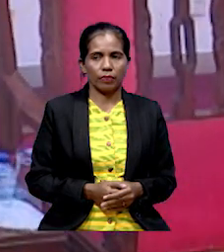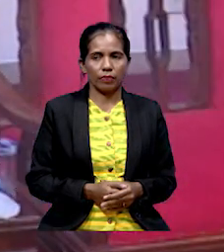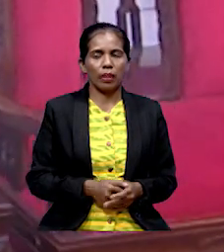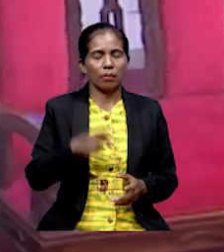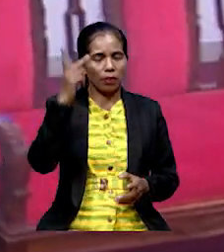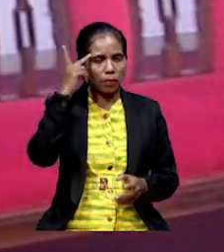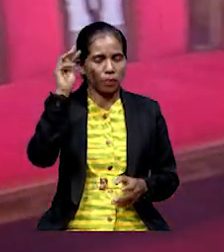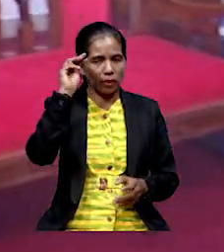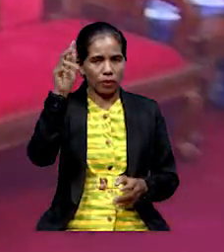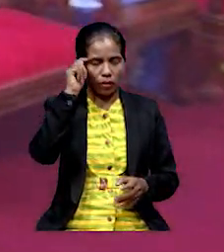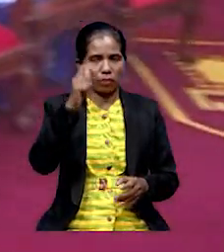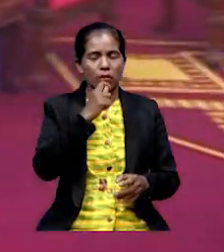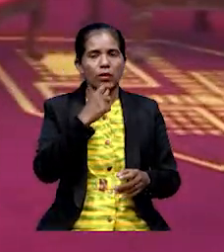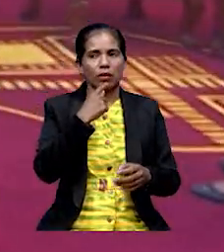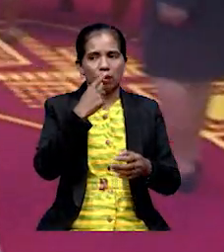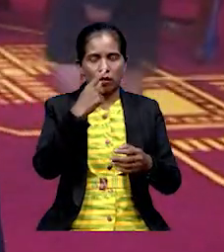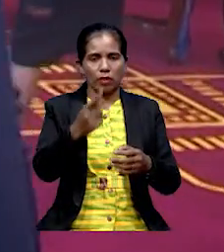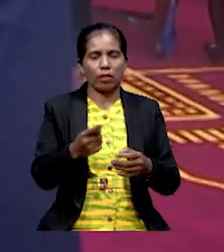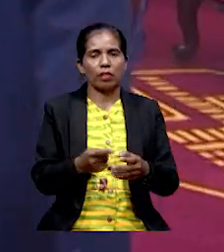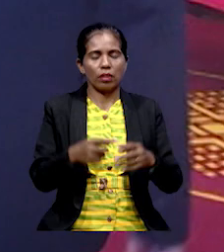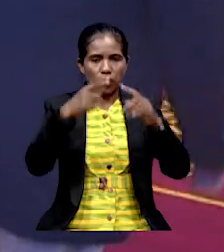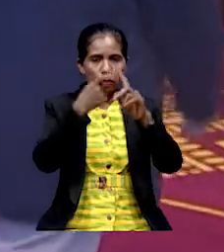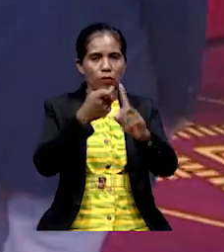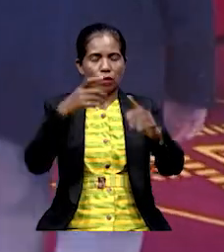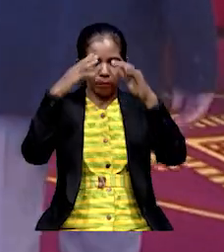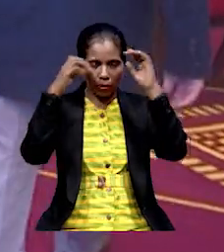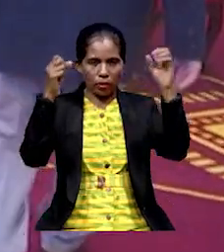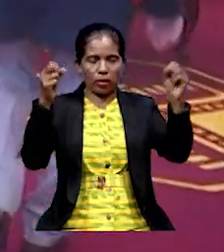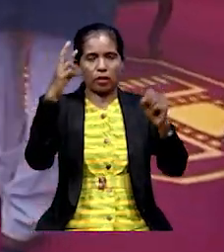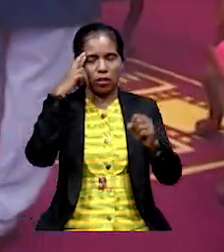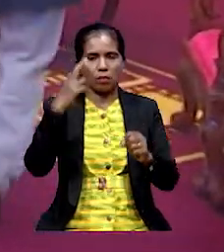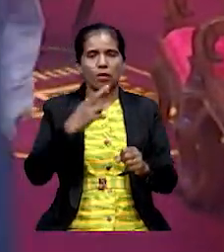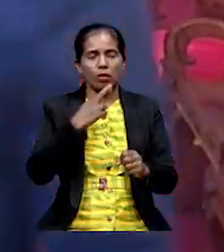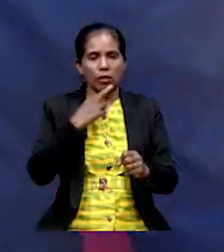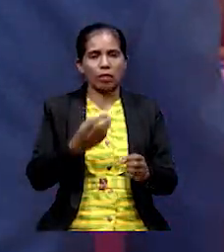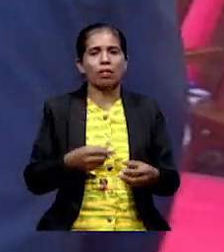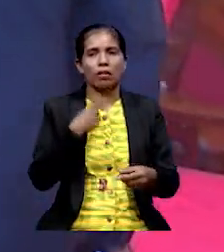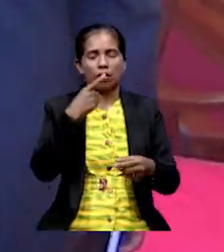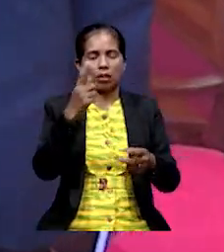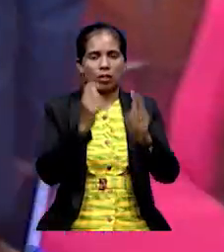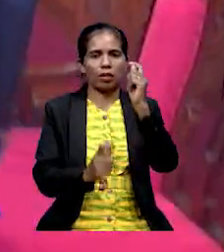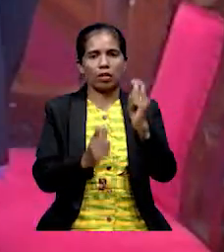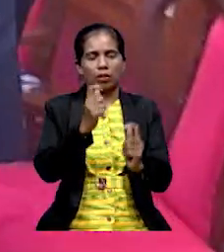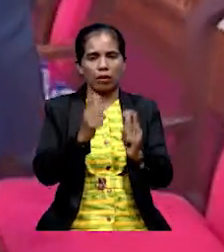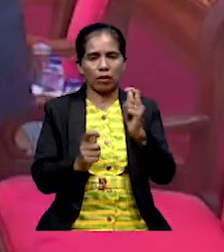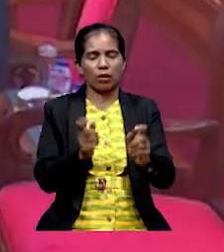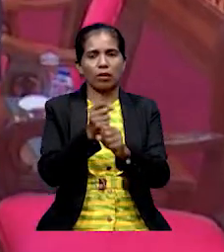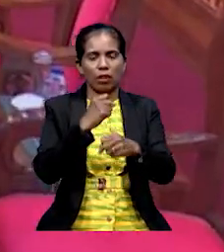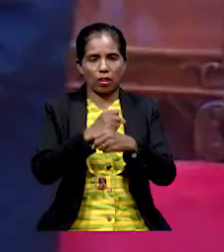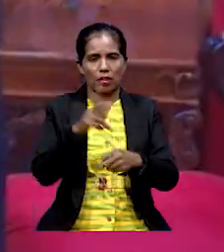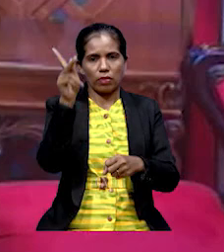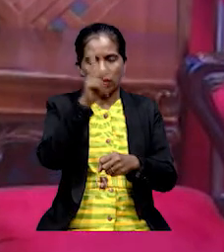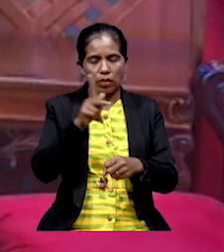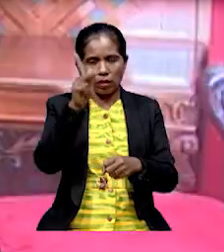Primeiro-ministro Taruma Tangrua Khatete, iniciativa Presidente da República José Ramos Ortanian, nebaruca Tribunal de Recurso atuhala